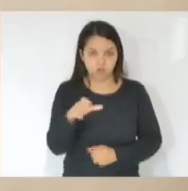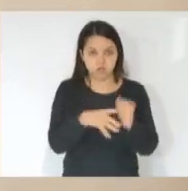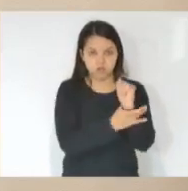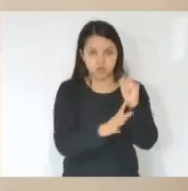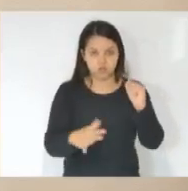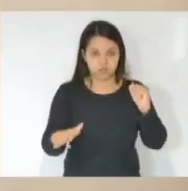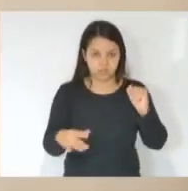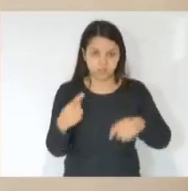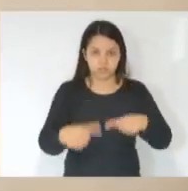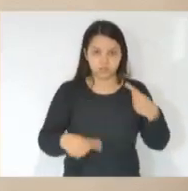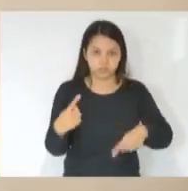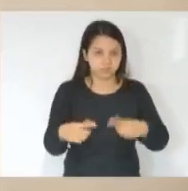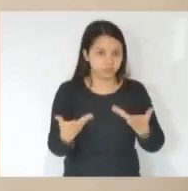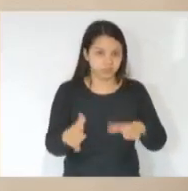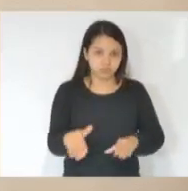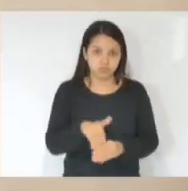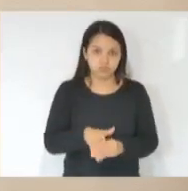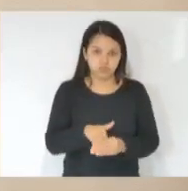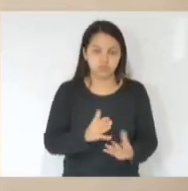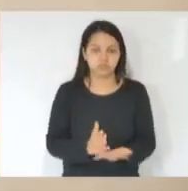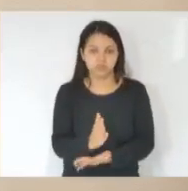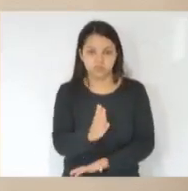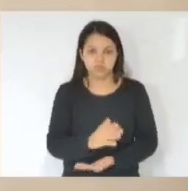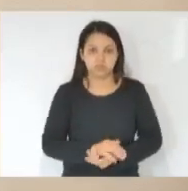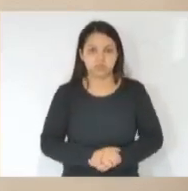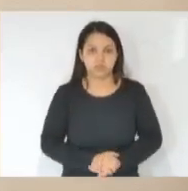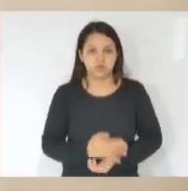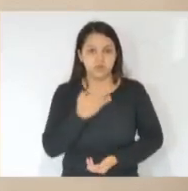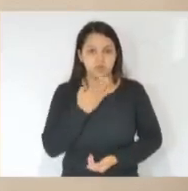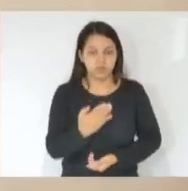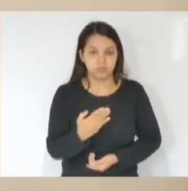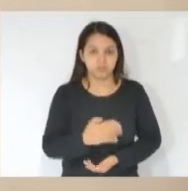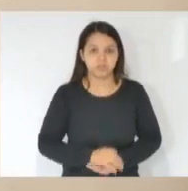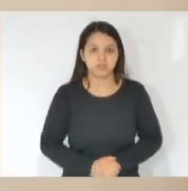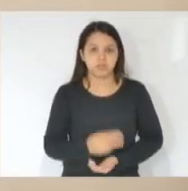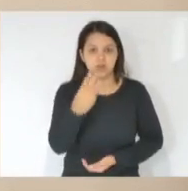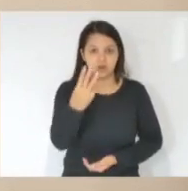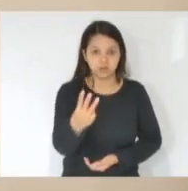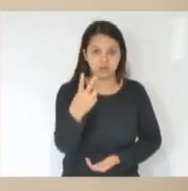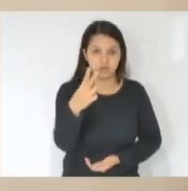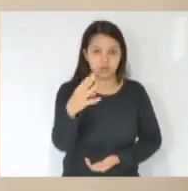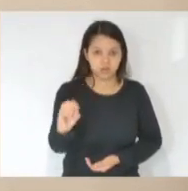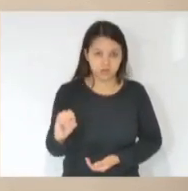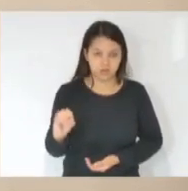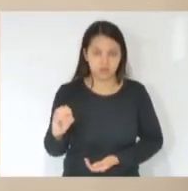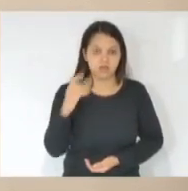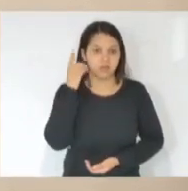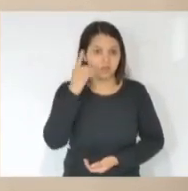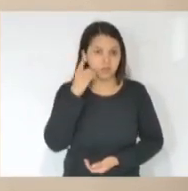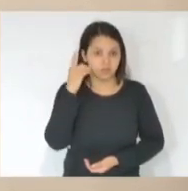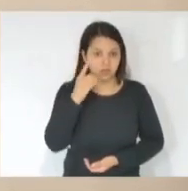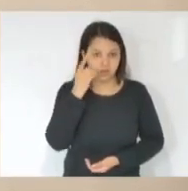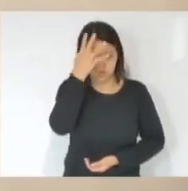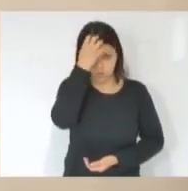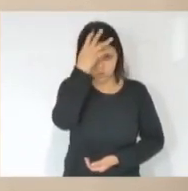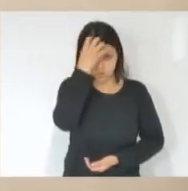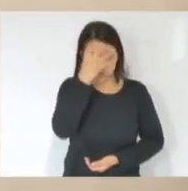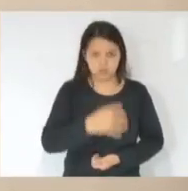quem queira discutir, em votação, aprovado. Pedido de informação 330, da autoria do deputado Ismael dos